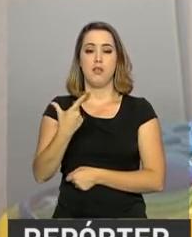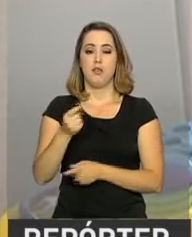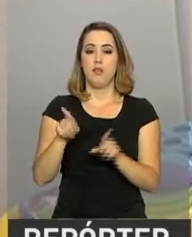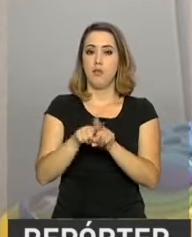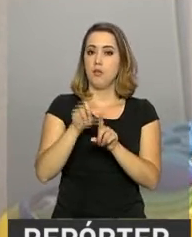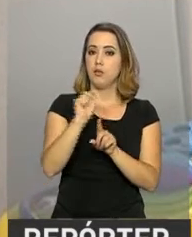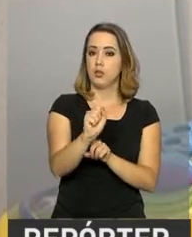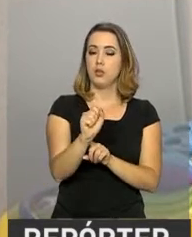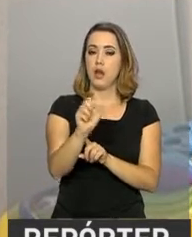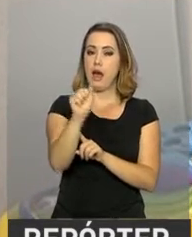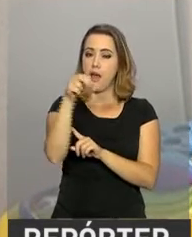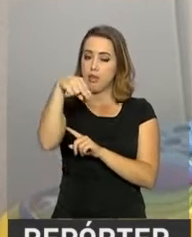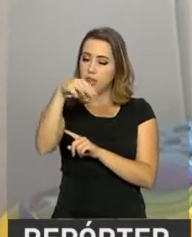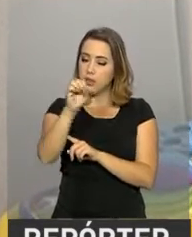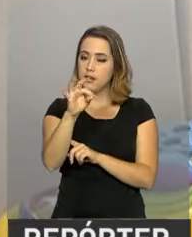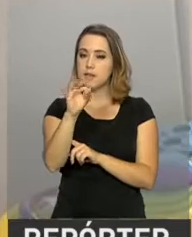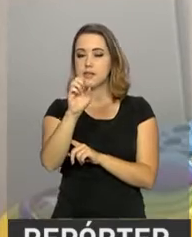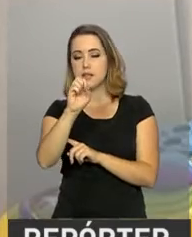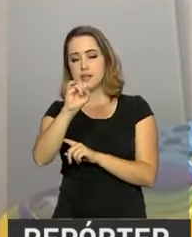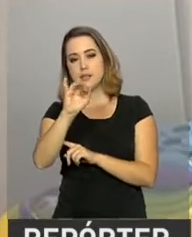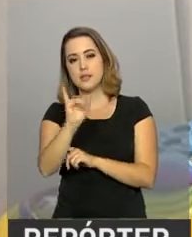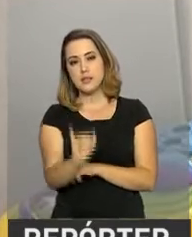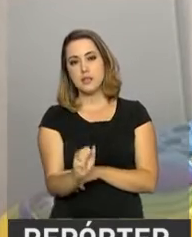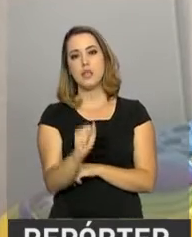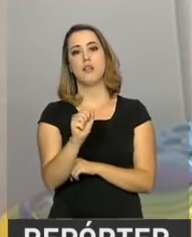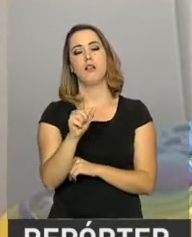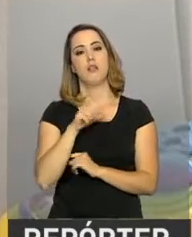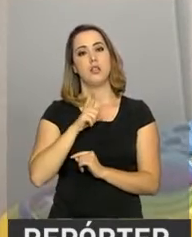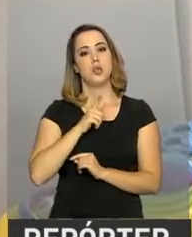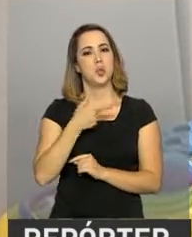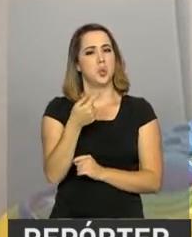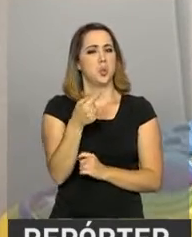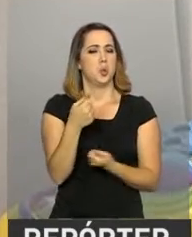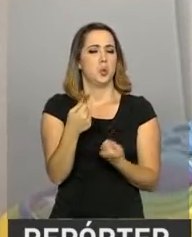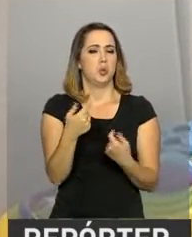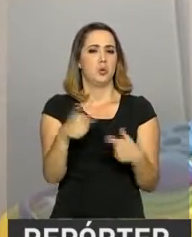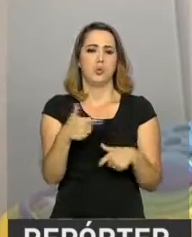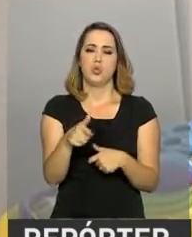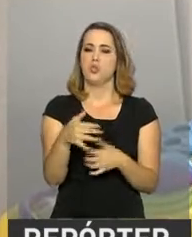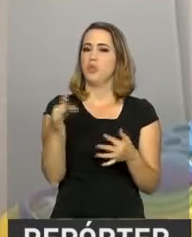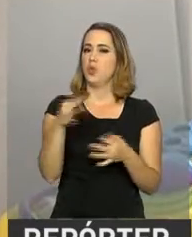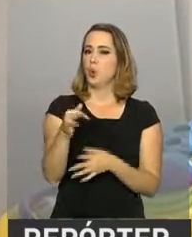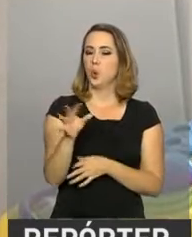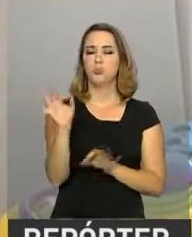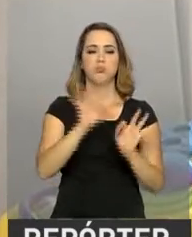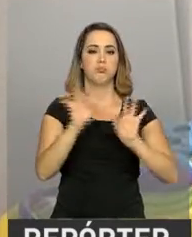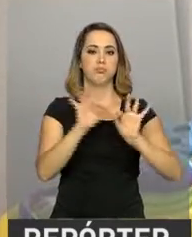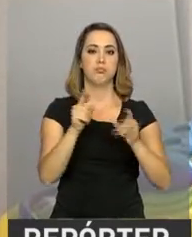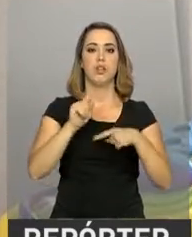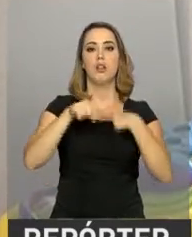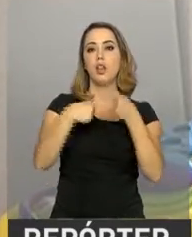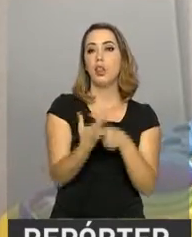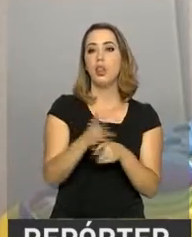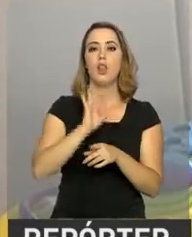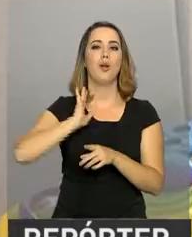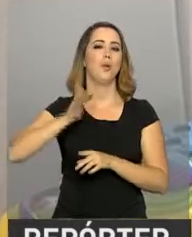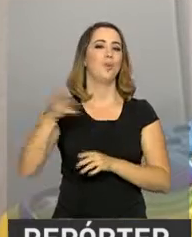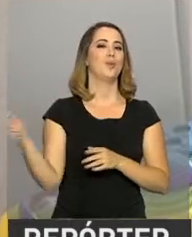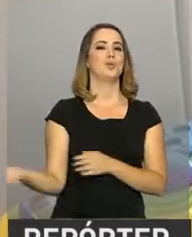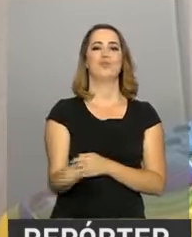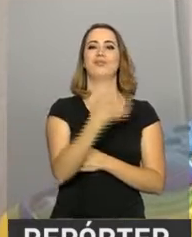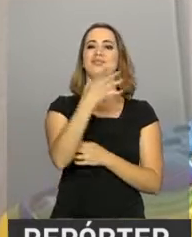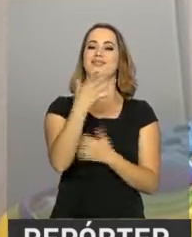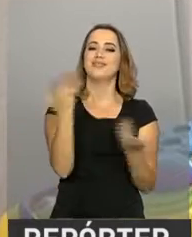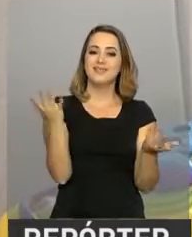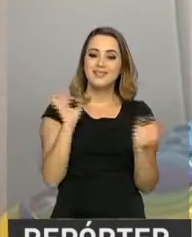depois de desviada e no eu não senti dor e depois que passa e vi eu tava 9 foi